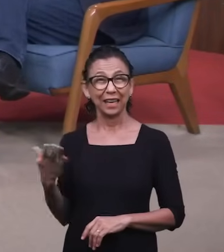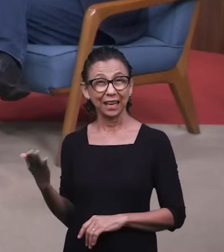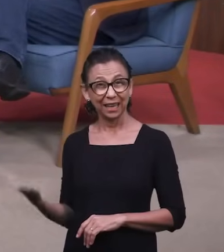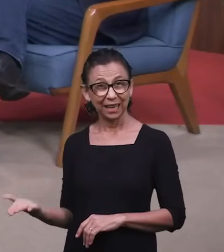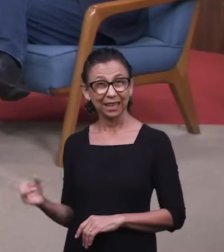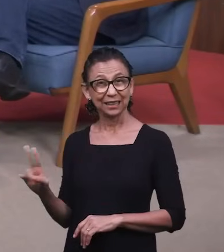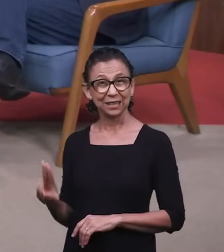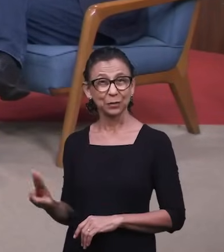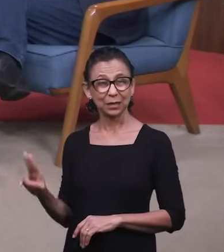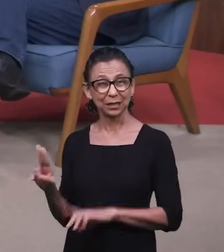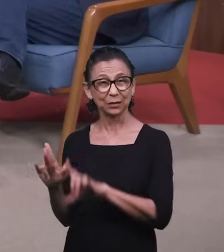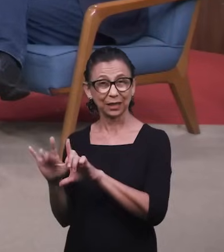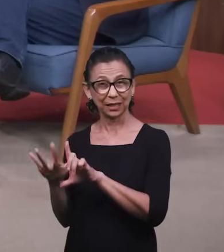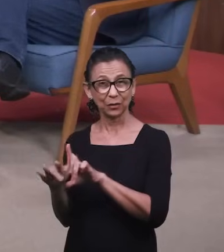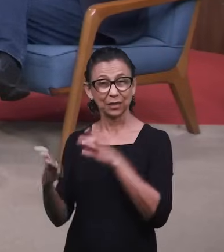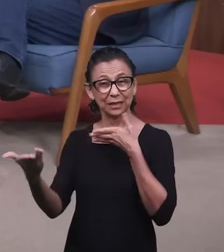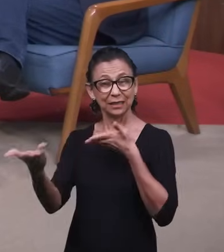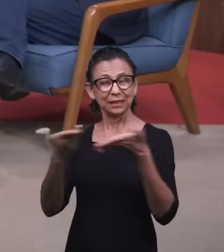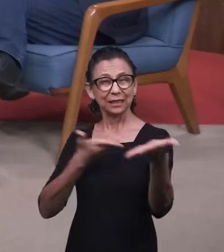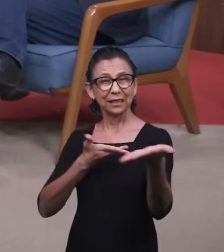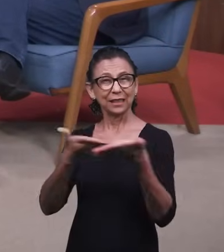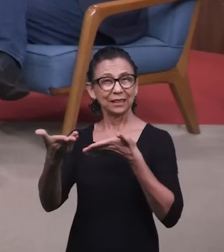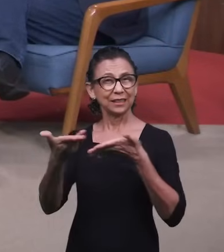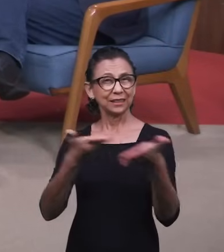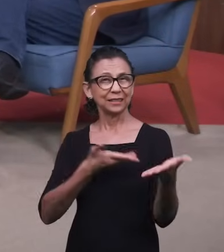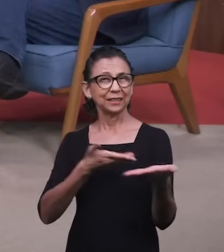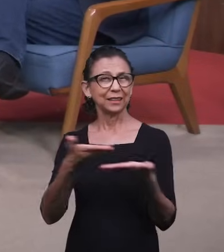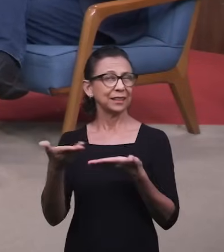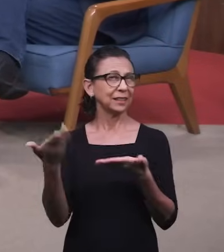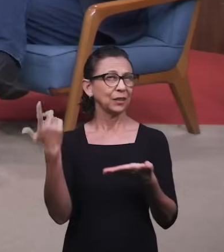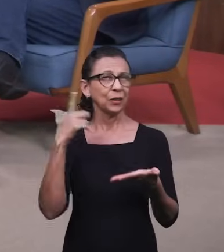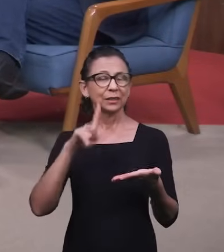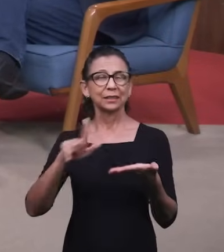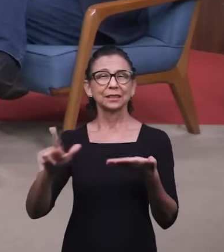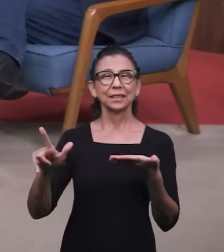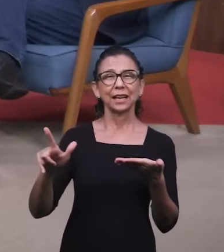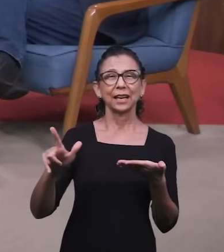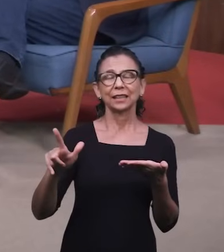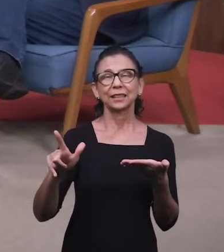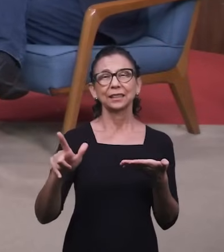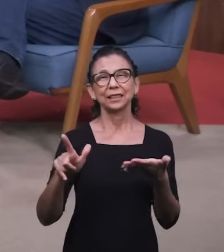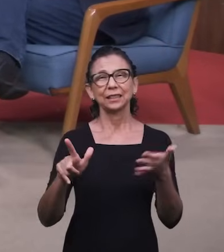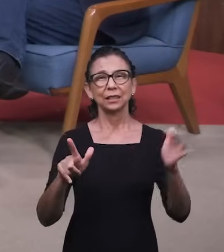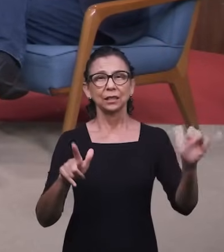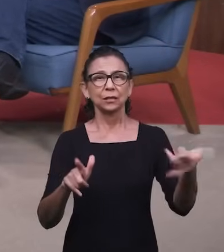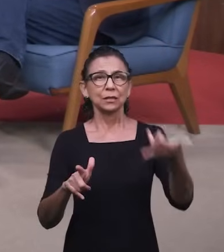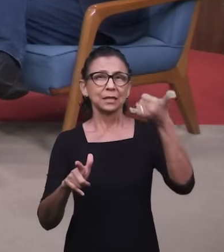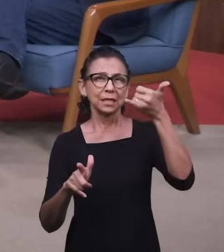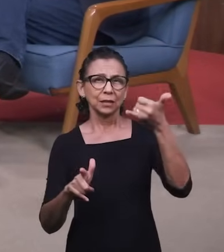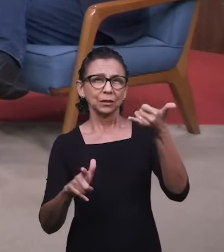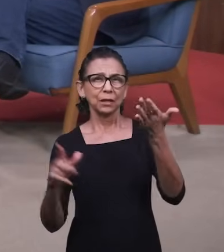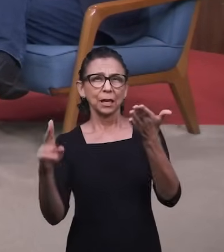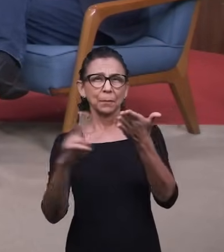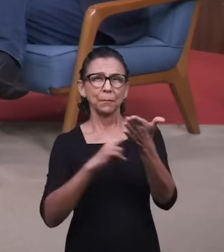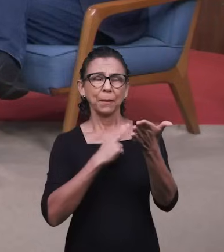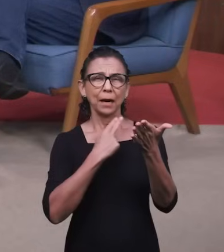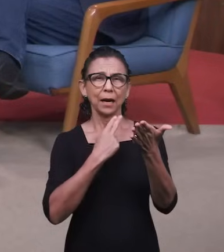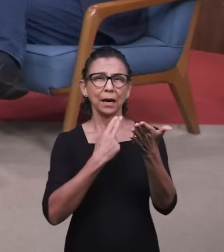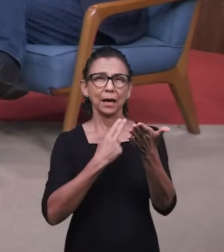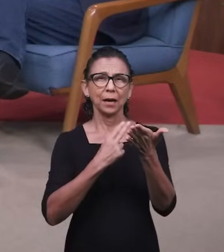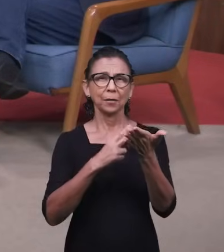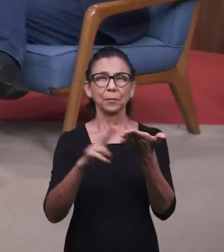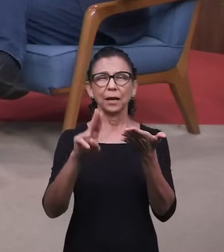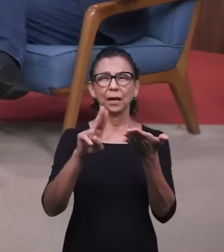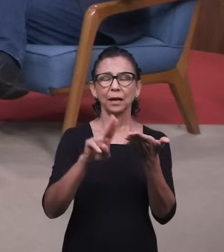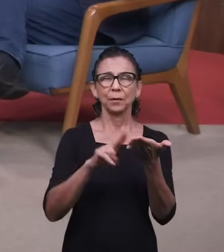permite interatividade. Você consegue falar com a gente, consegue utilizar o seu aparelho celular no sentido